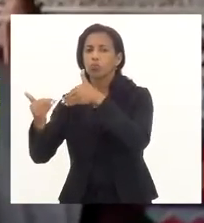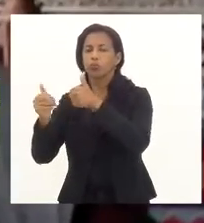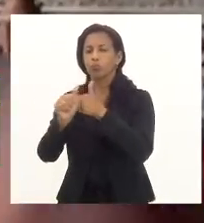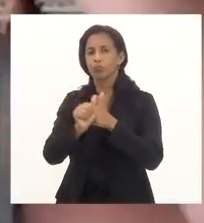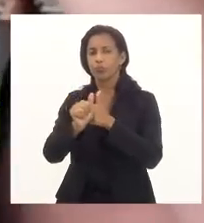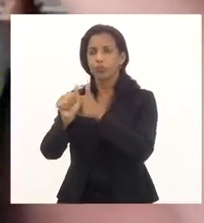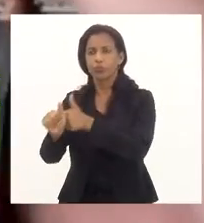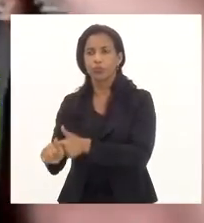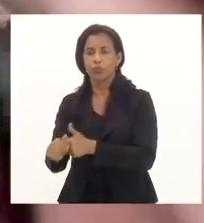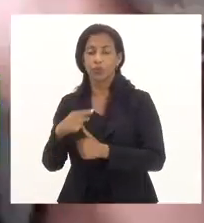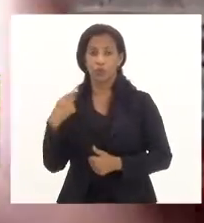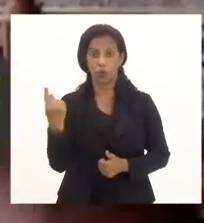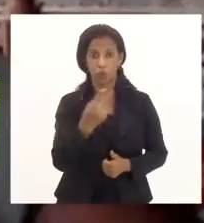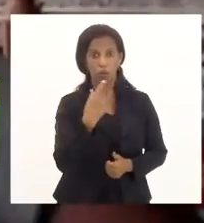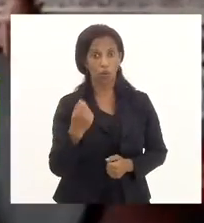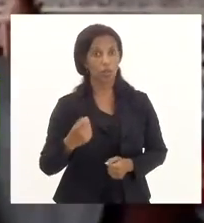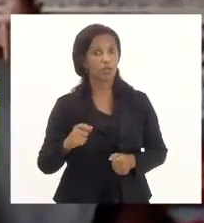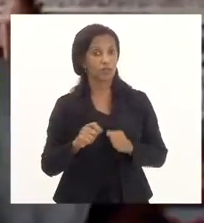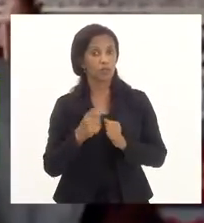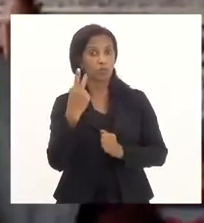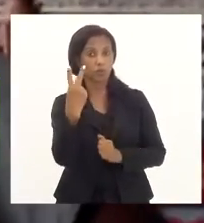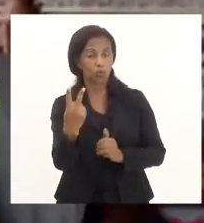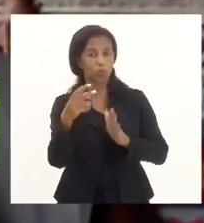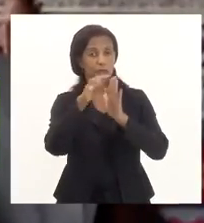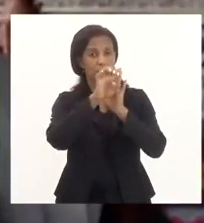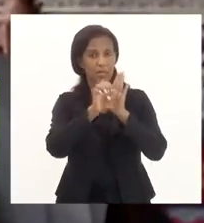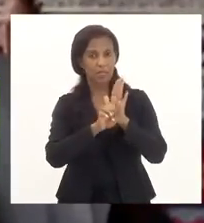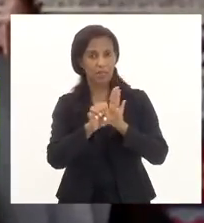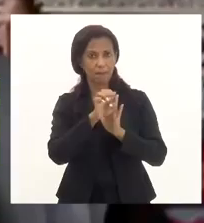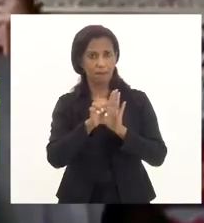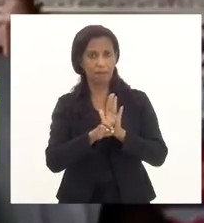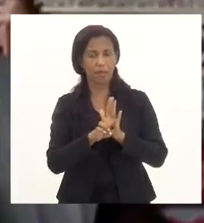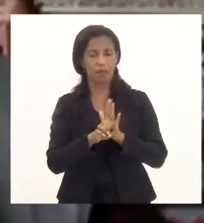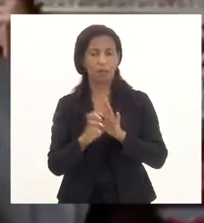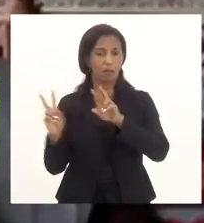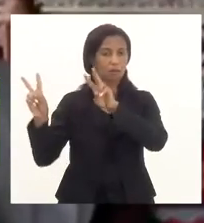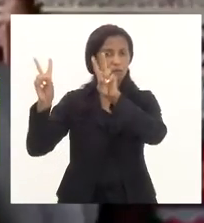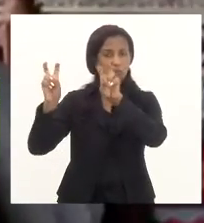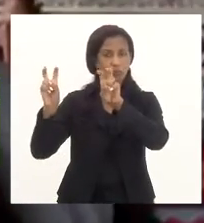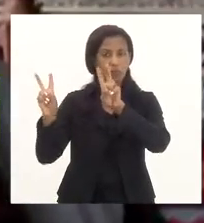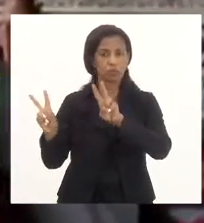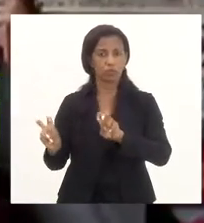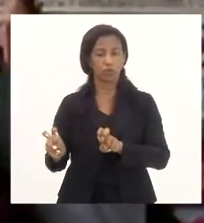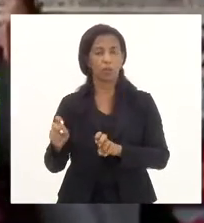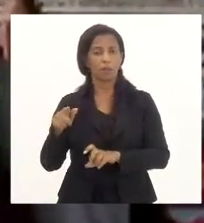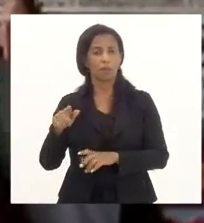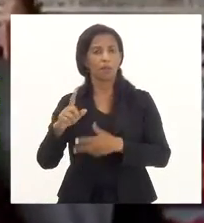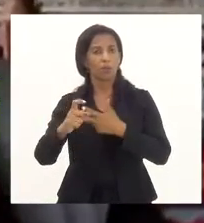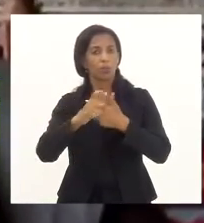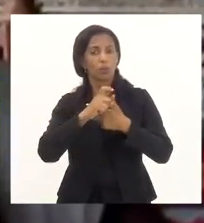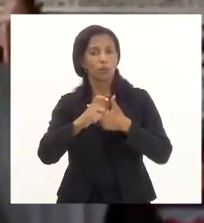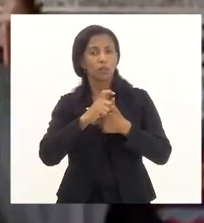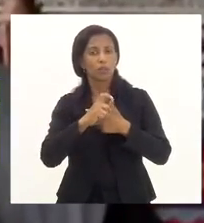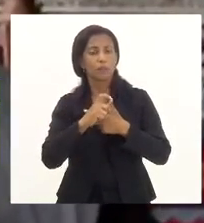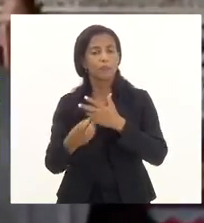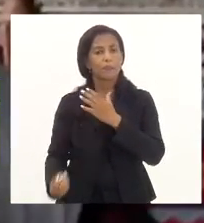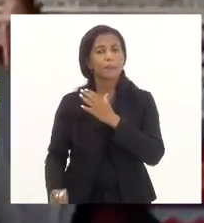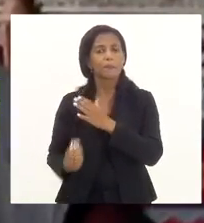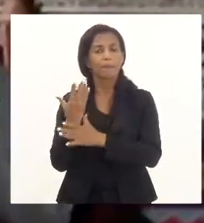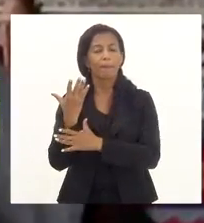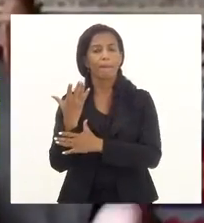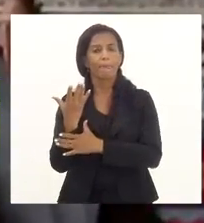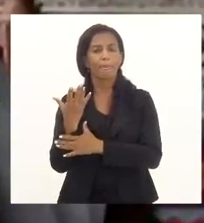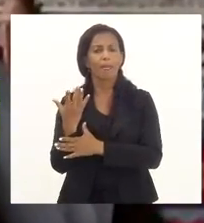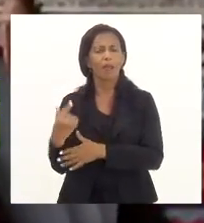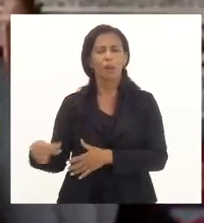acompanhamento que nós fizemos duas emendas né afeta sal tema para que o exército do Estado three